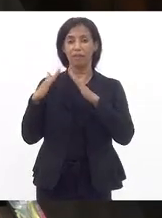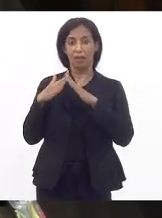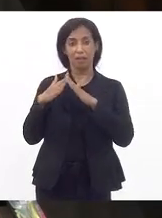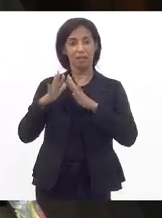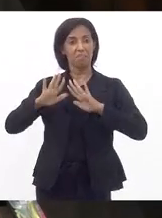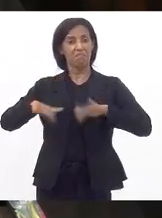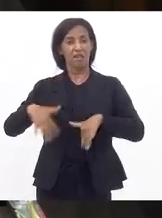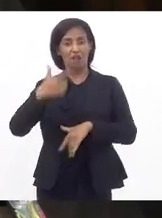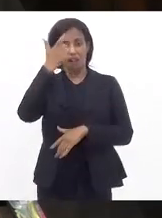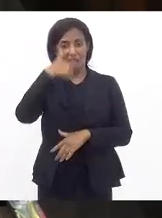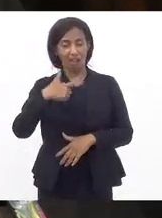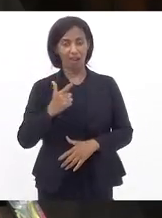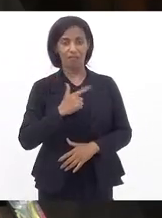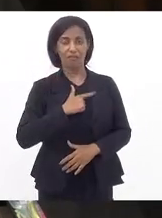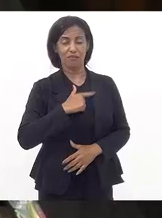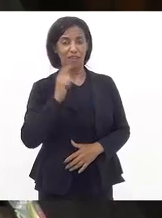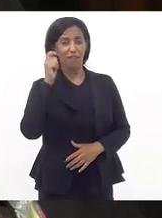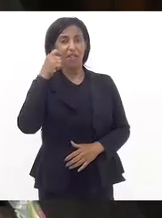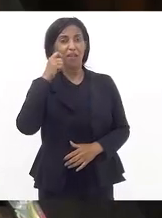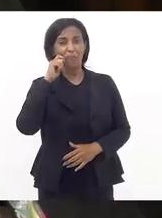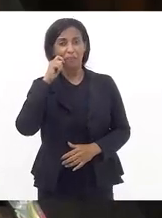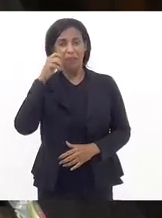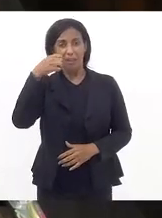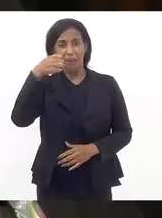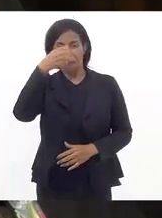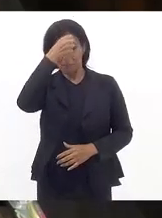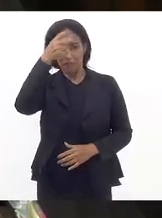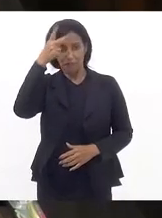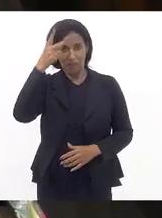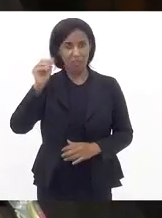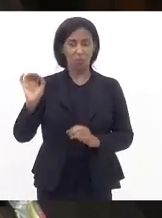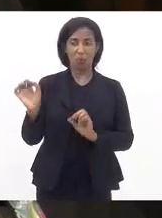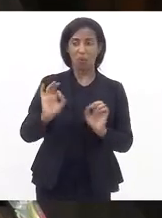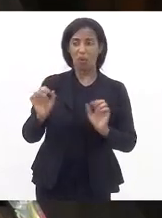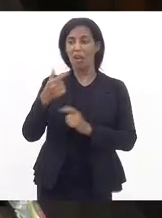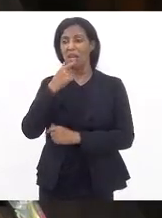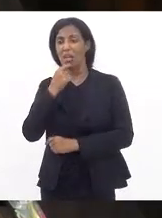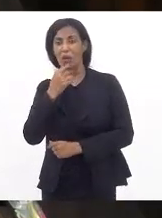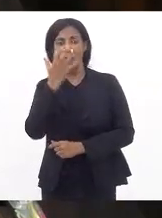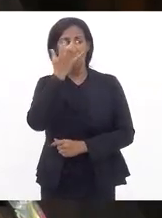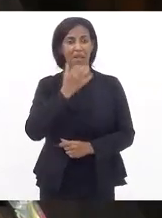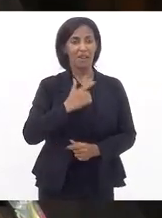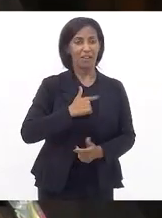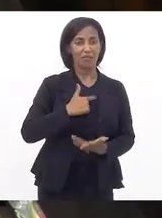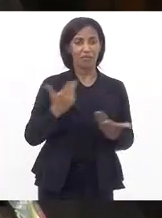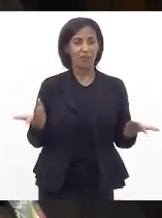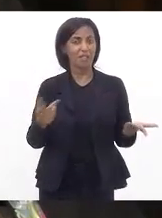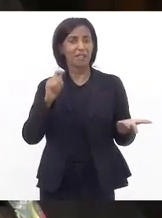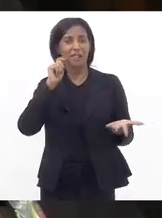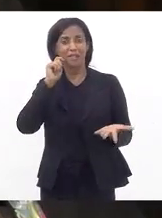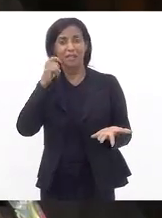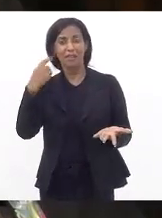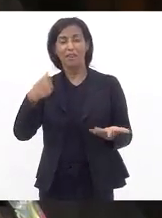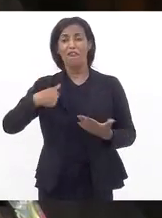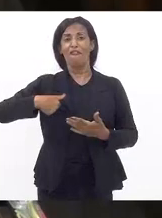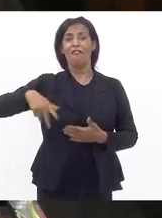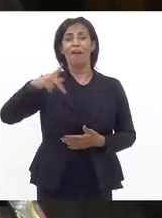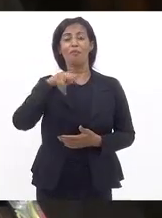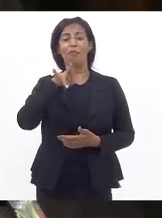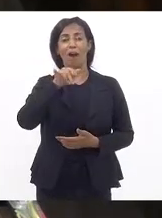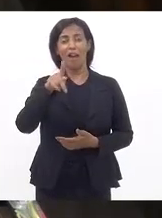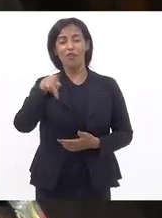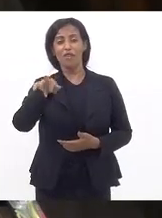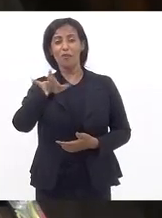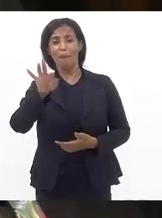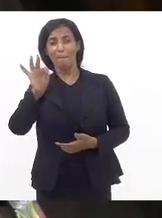muito menos de cara feia Eduardo Faz junto não é nenhuma das duas coisas nem homem e nem tem que era ver então Eduardo Paes vai para o raio que o